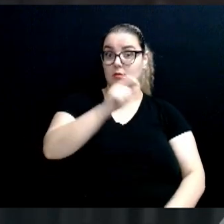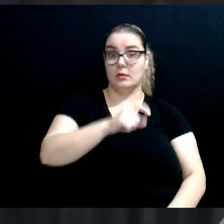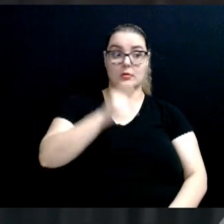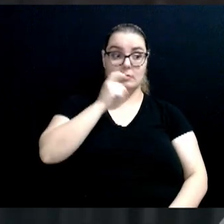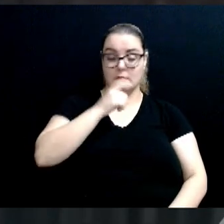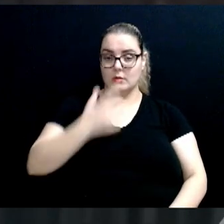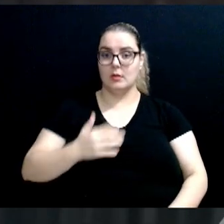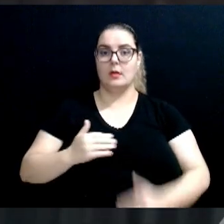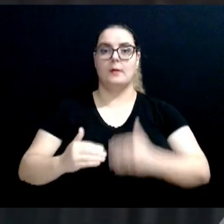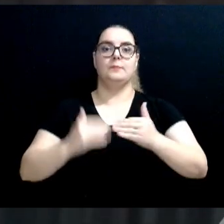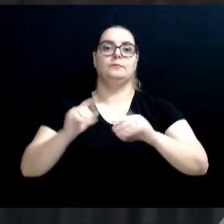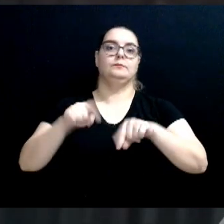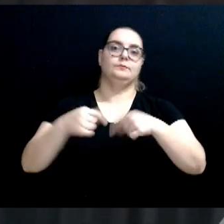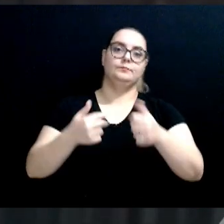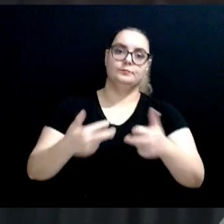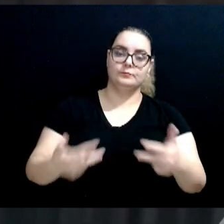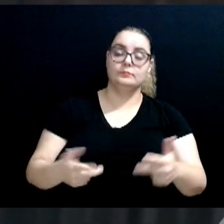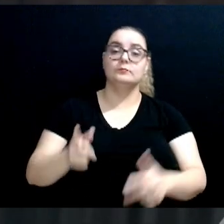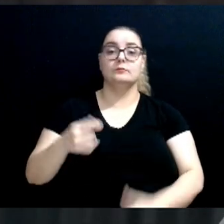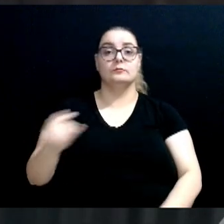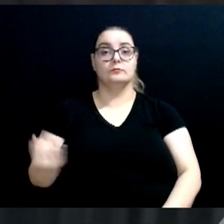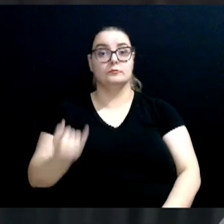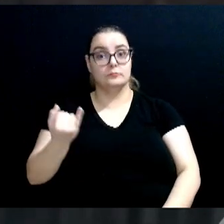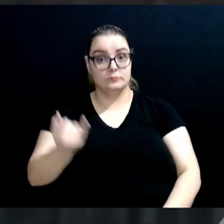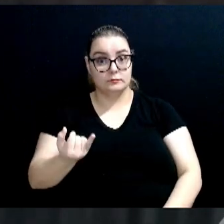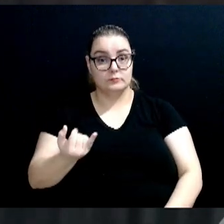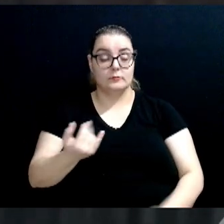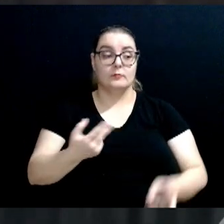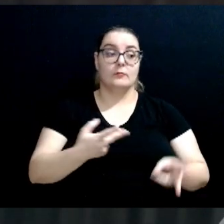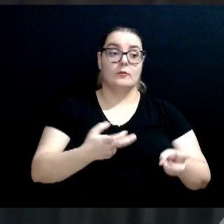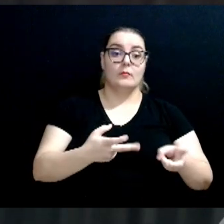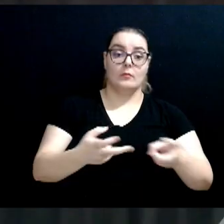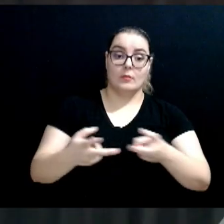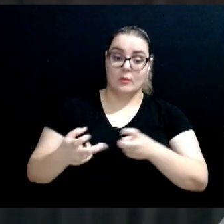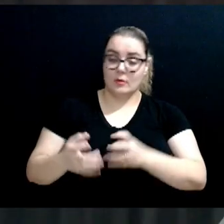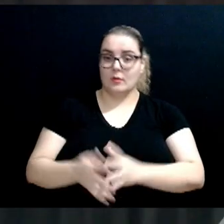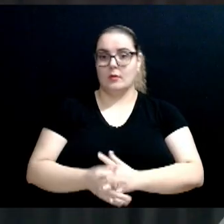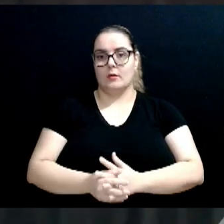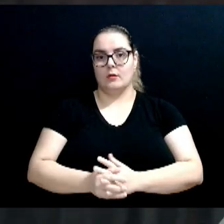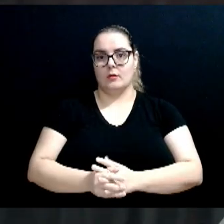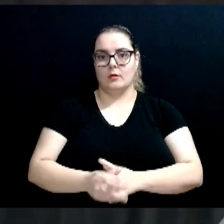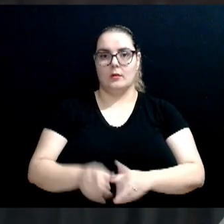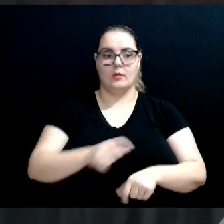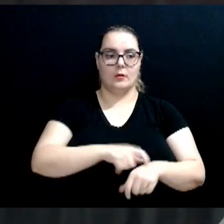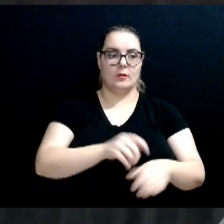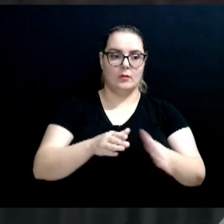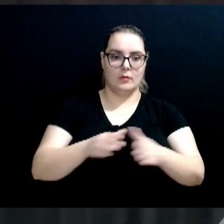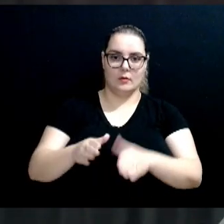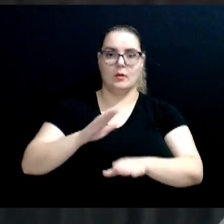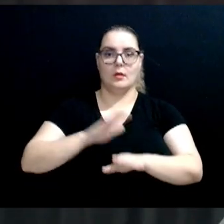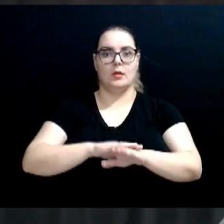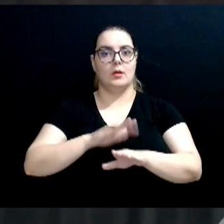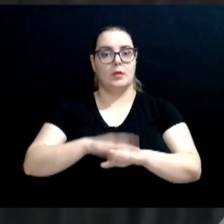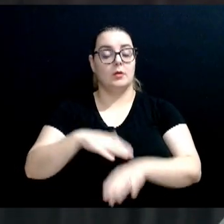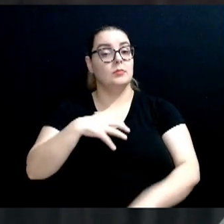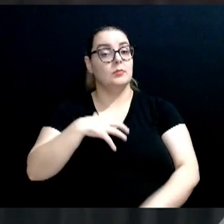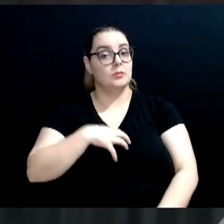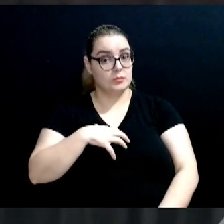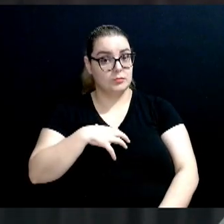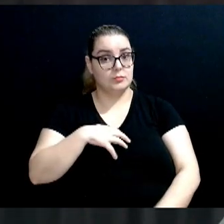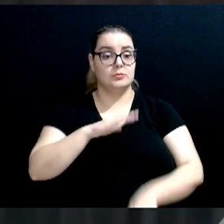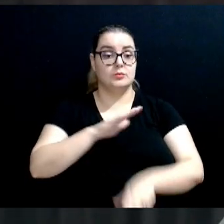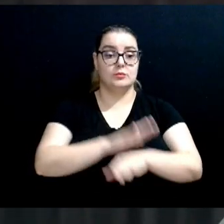coisas. Então é importante nós enxergarmos também a situação, reagir de uma maneira a fim de ajudar essa criança